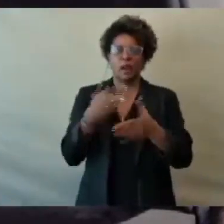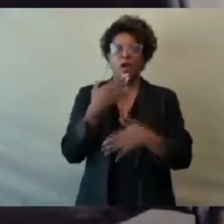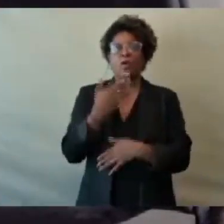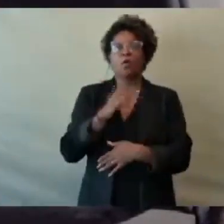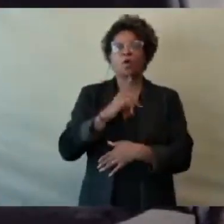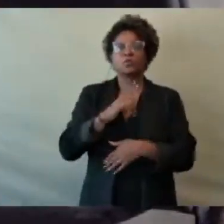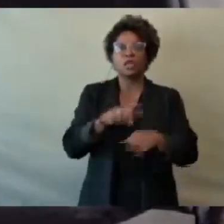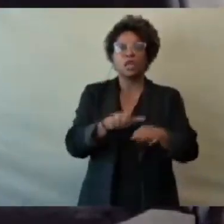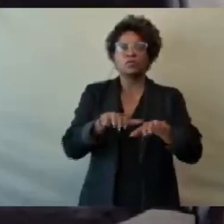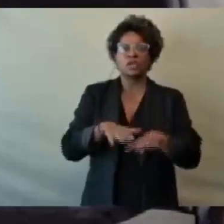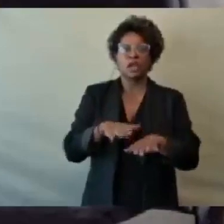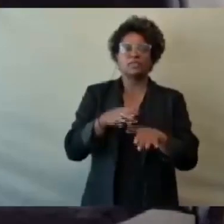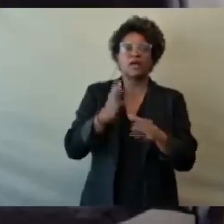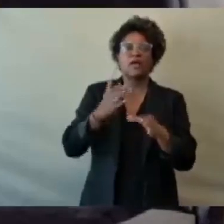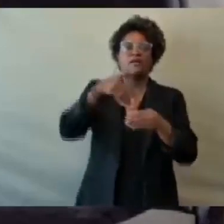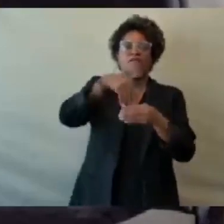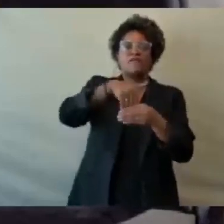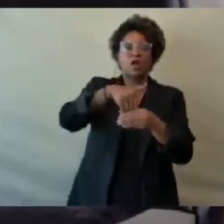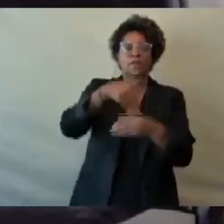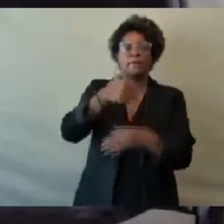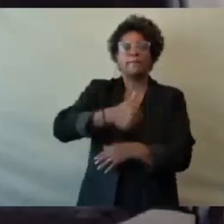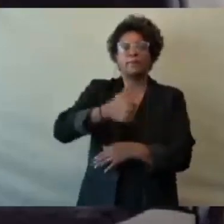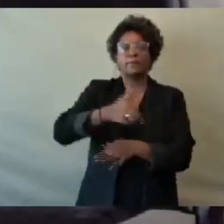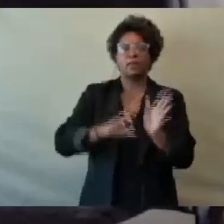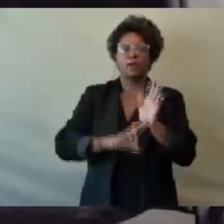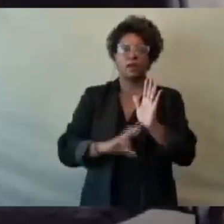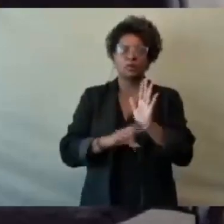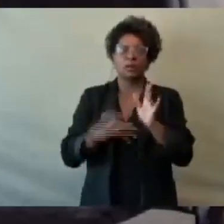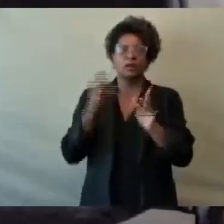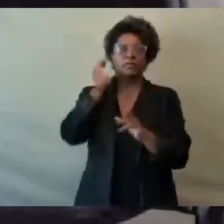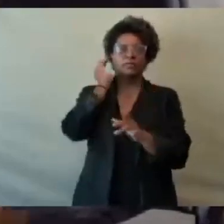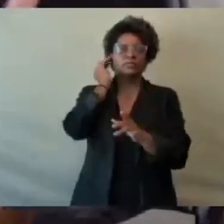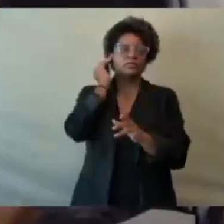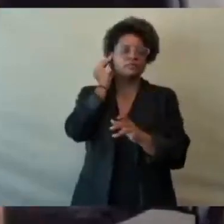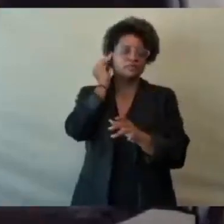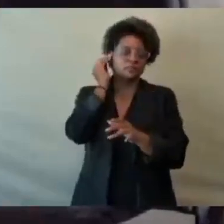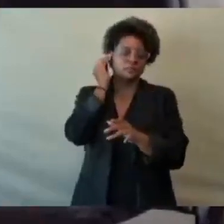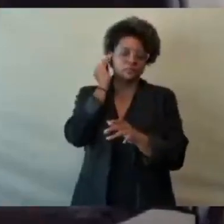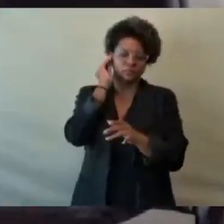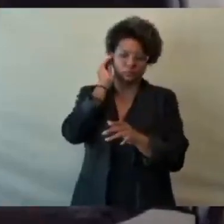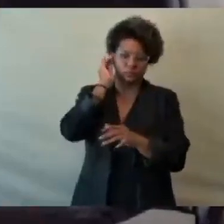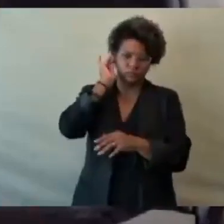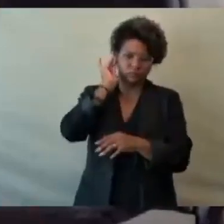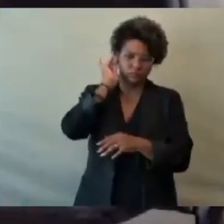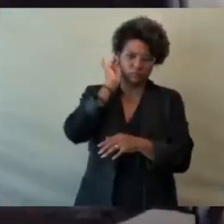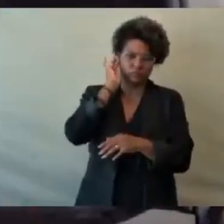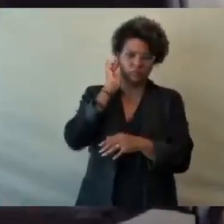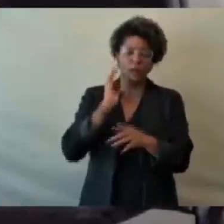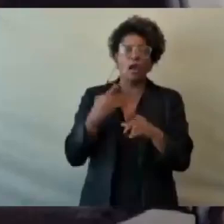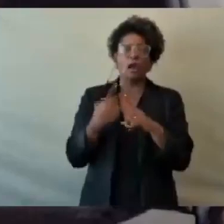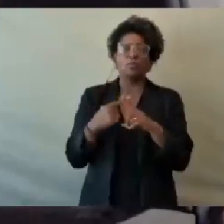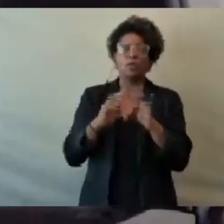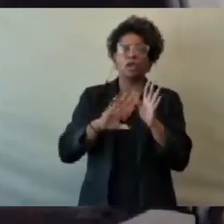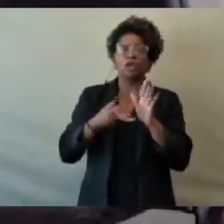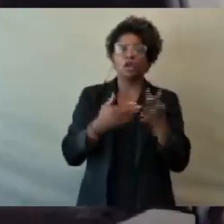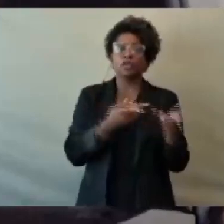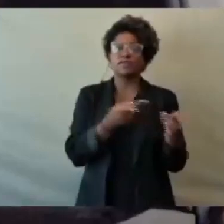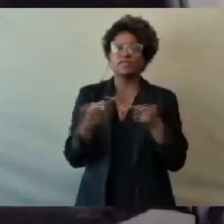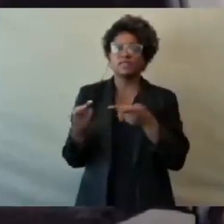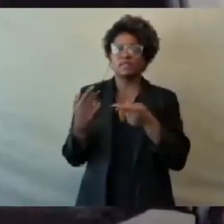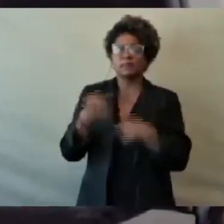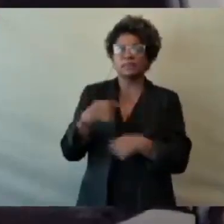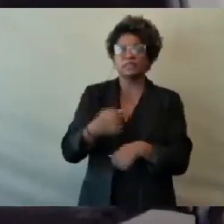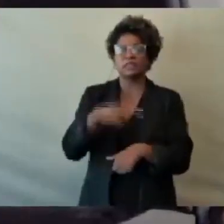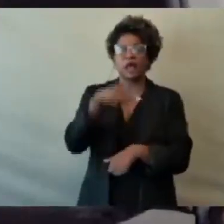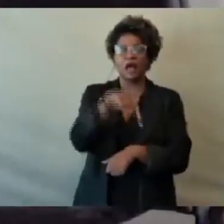porque todas as visitas têm que passar por aqui. Então a gente vota e depois a gente vem na audiência pública. E eu vou passar aqui a